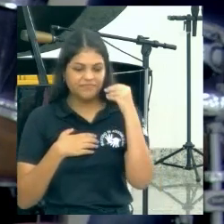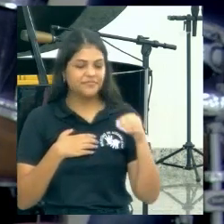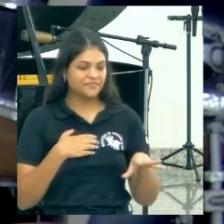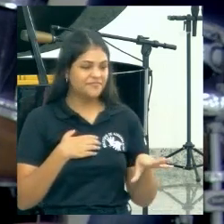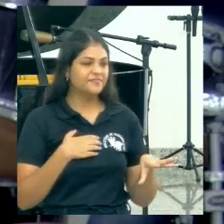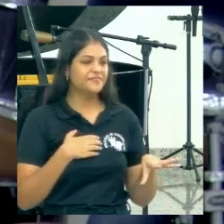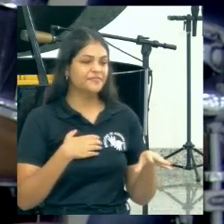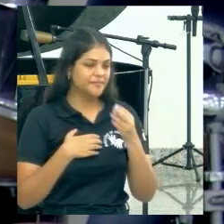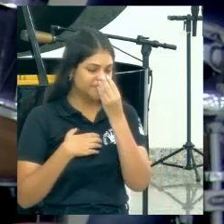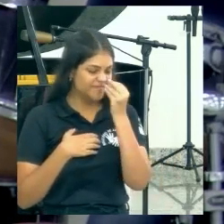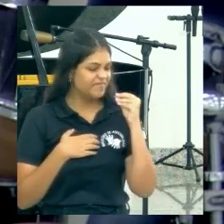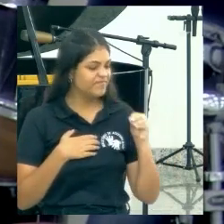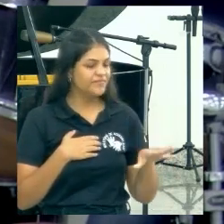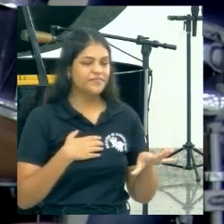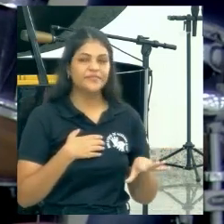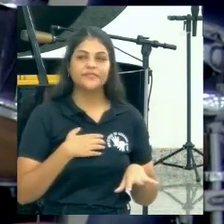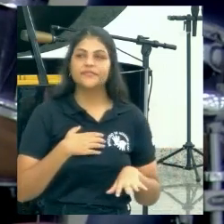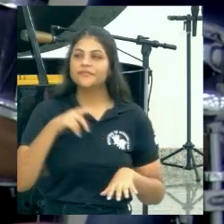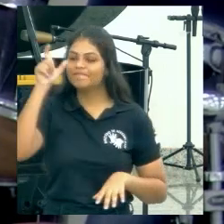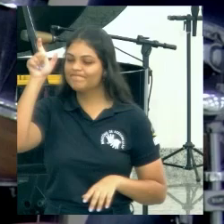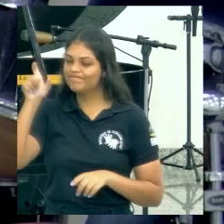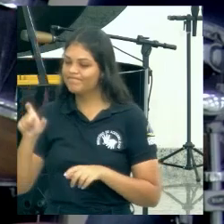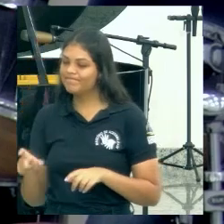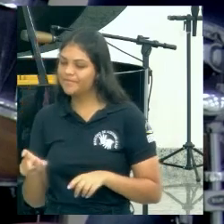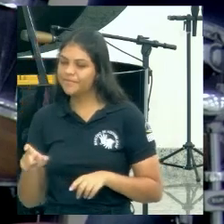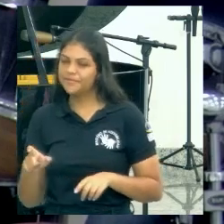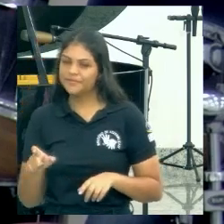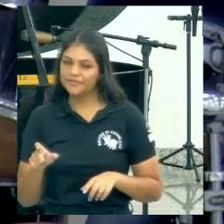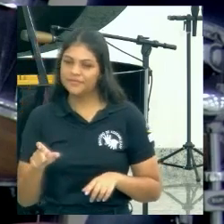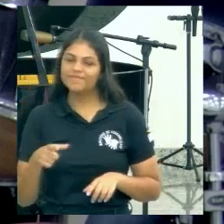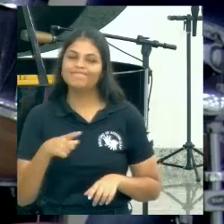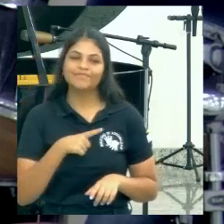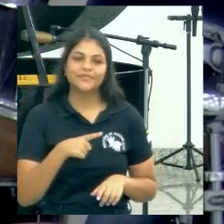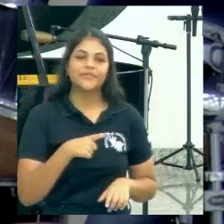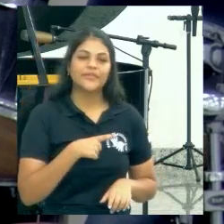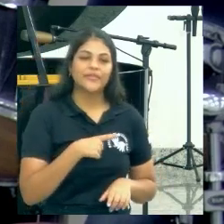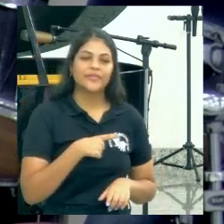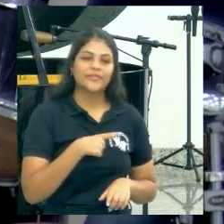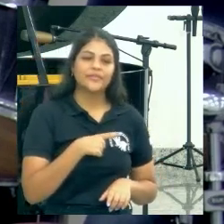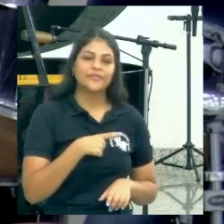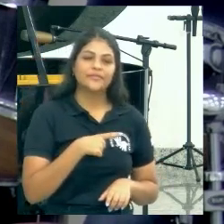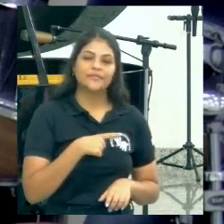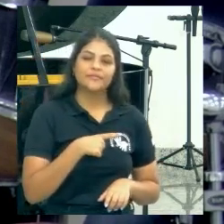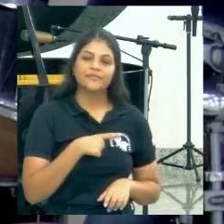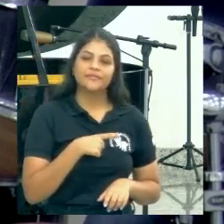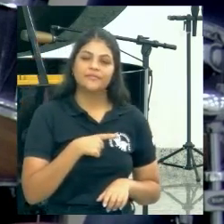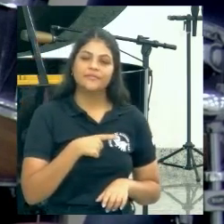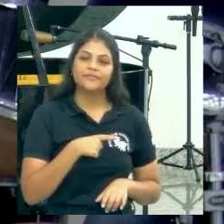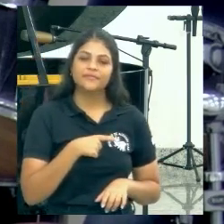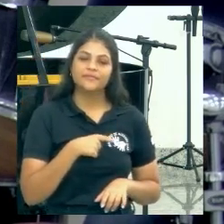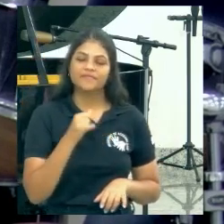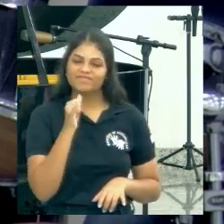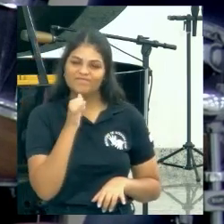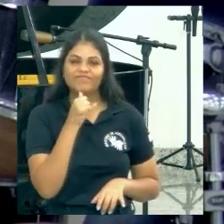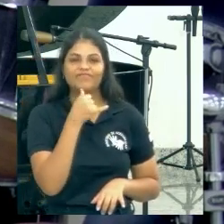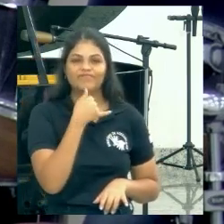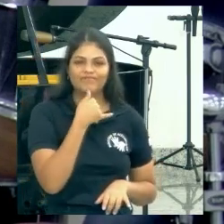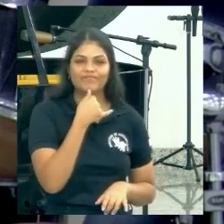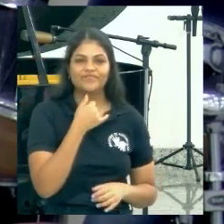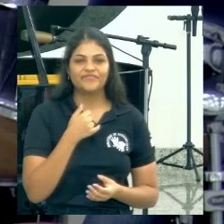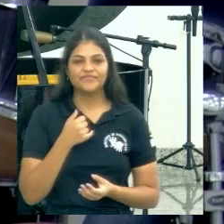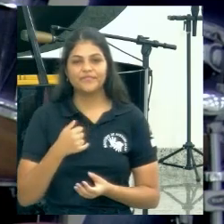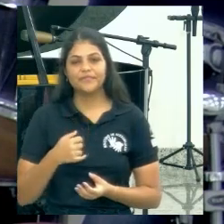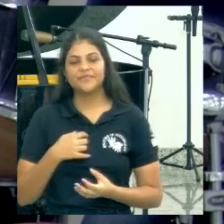as dores que um homem, uma mulher possa experimentar, talvez essa seja mais atroz, a que mais incomoda. A dor de